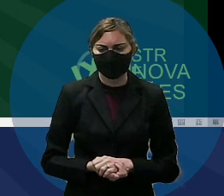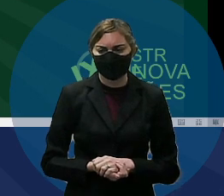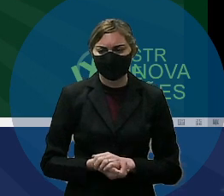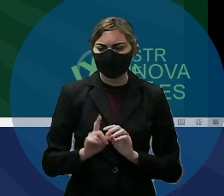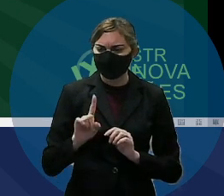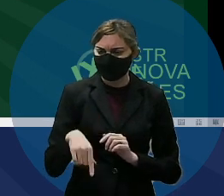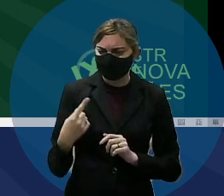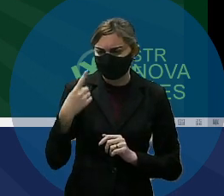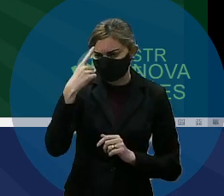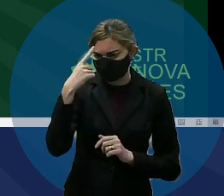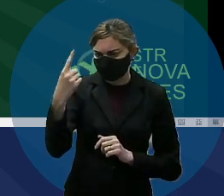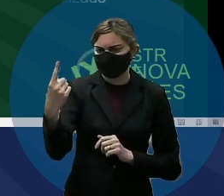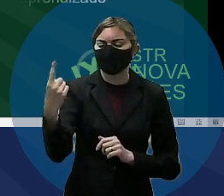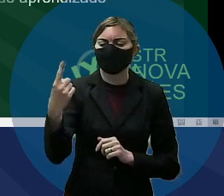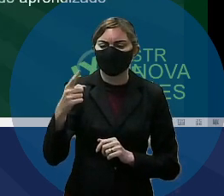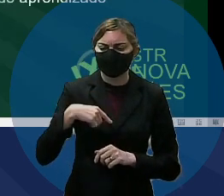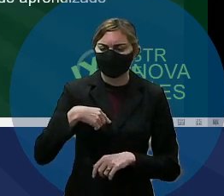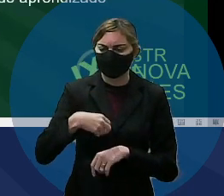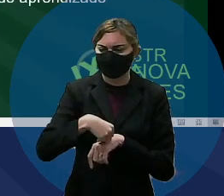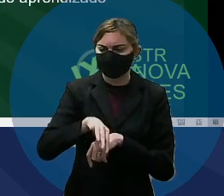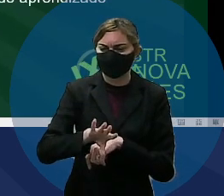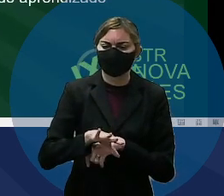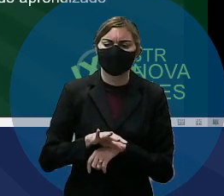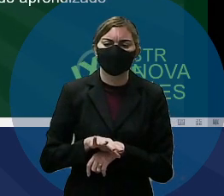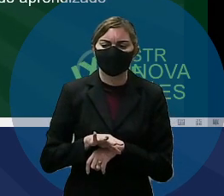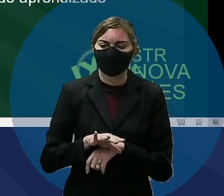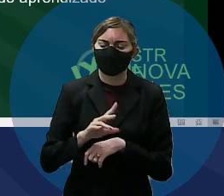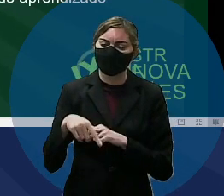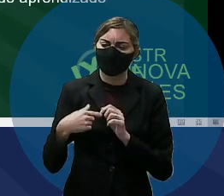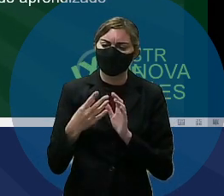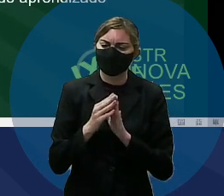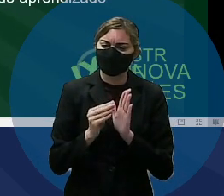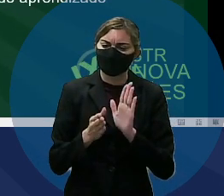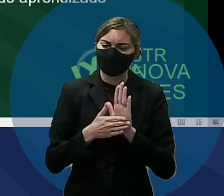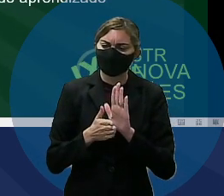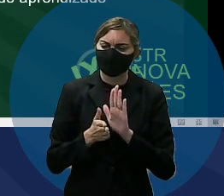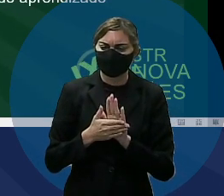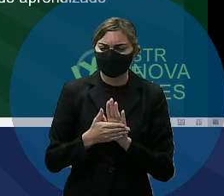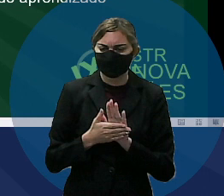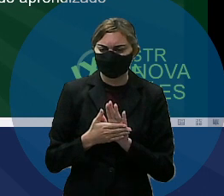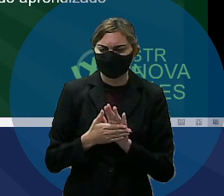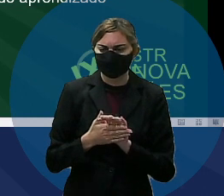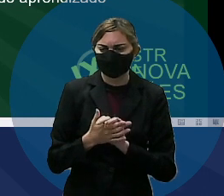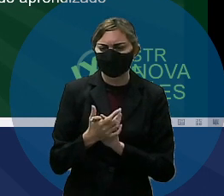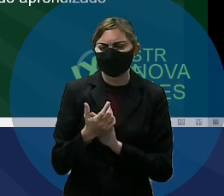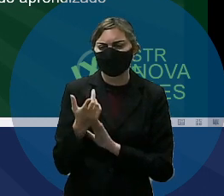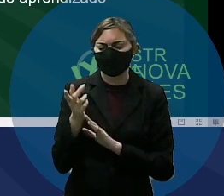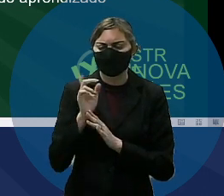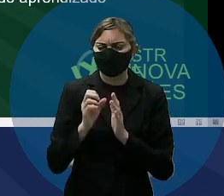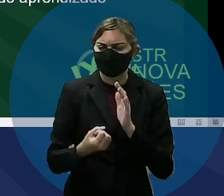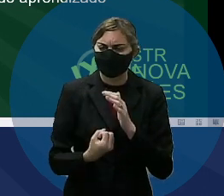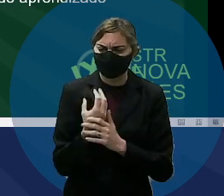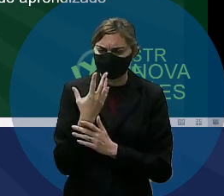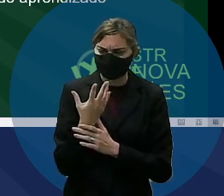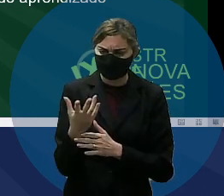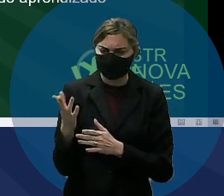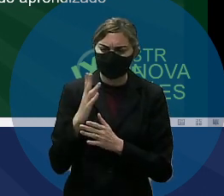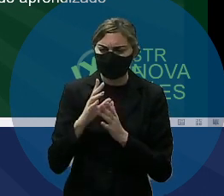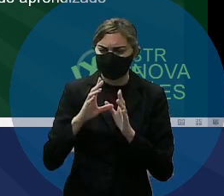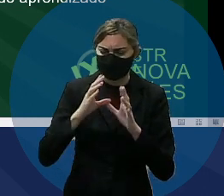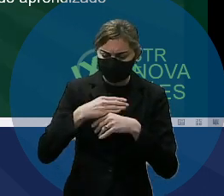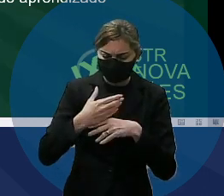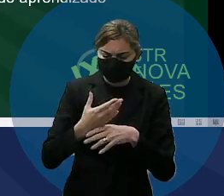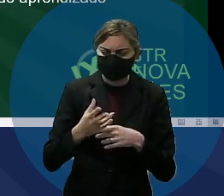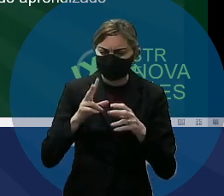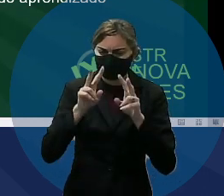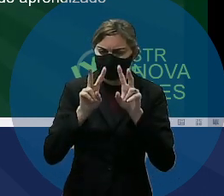Essa ideia que a gente veio foi baseado no Lavin. Eu criei esse laboratório